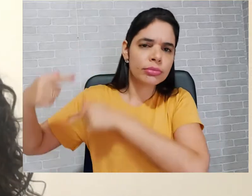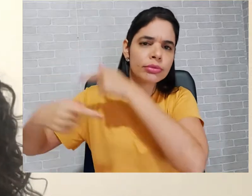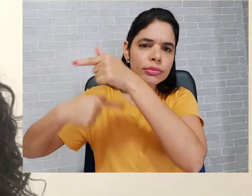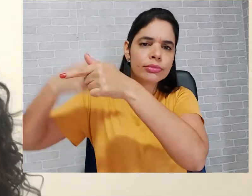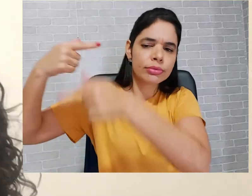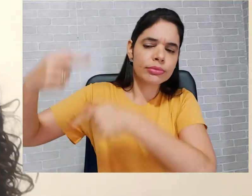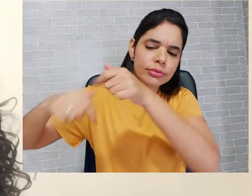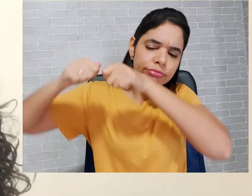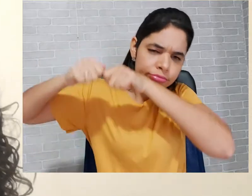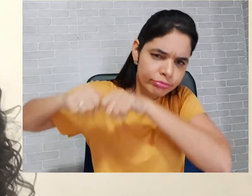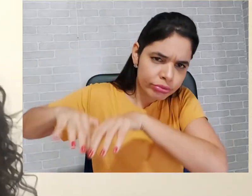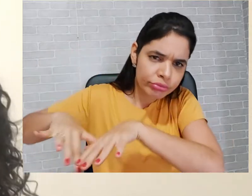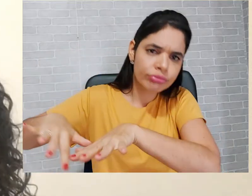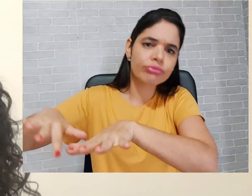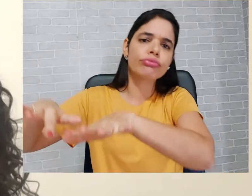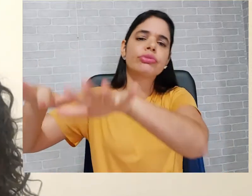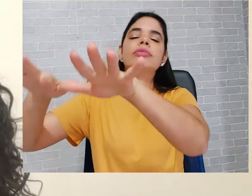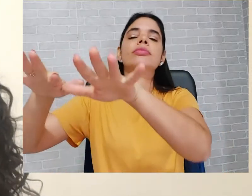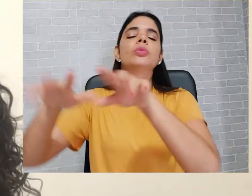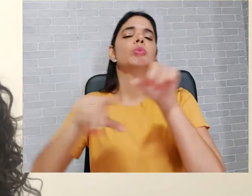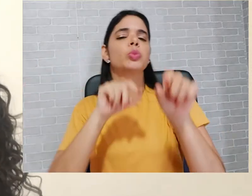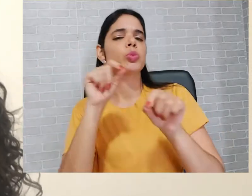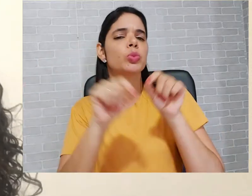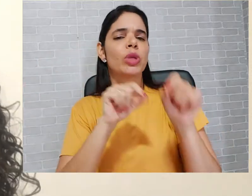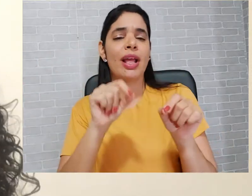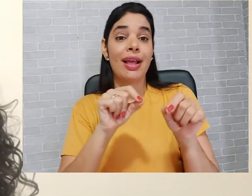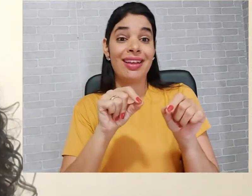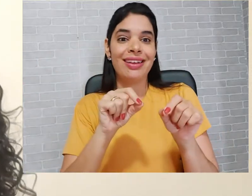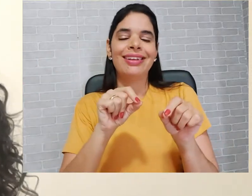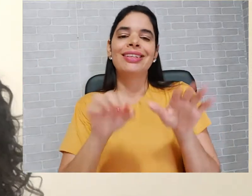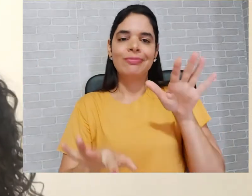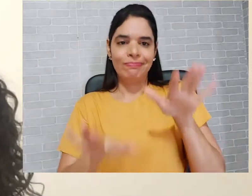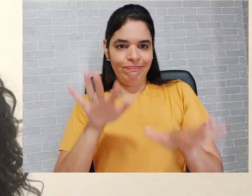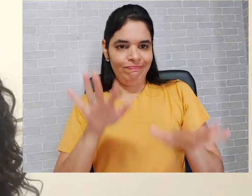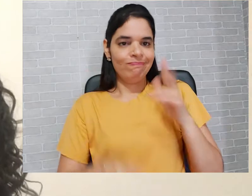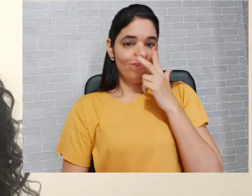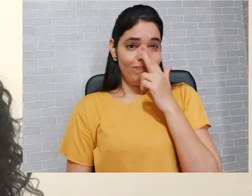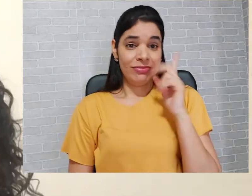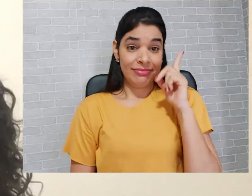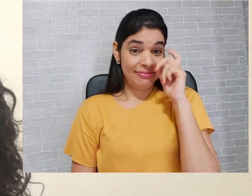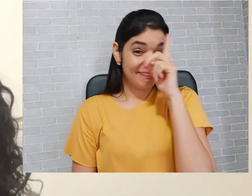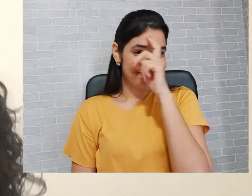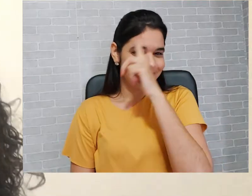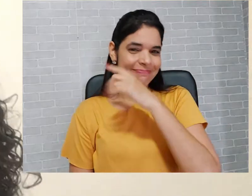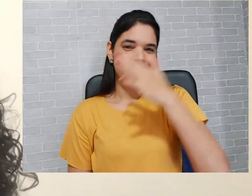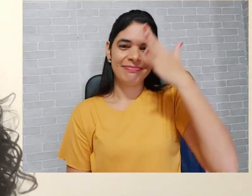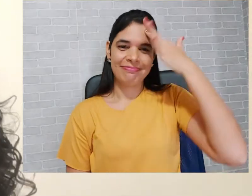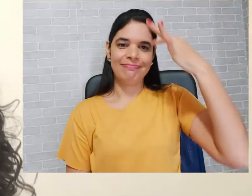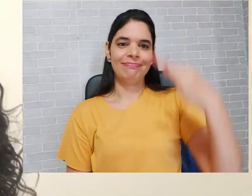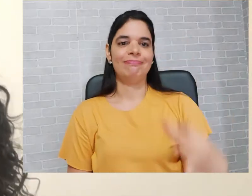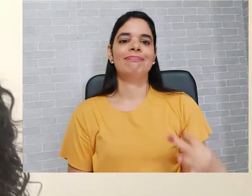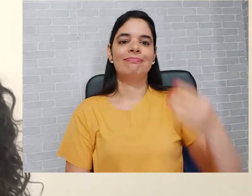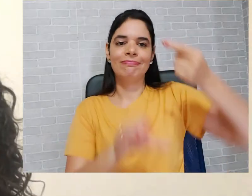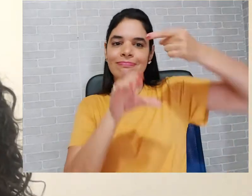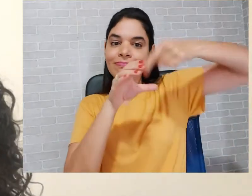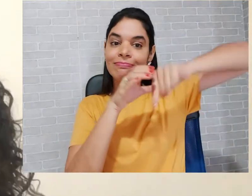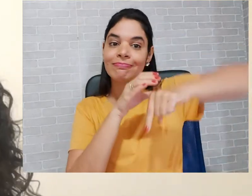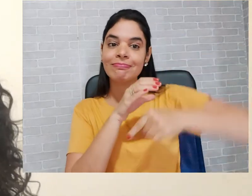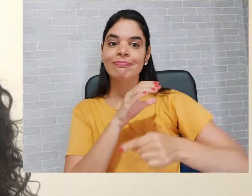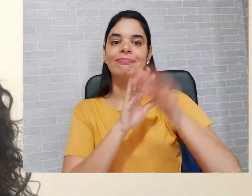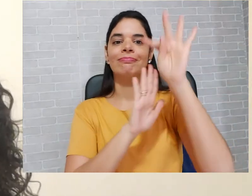geração em geração. Acontece que se torna um pouco difícil compreender esses textos na sua